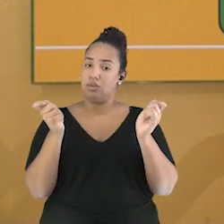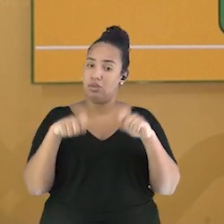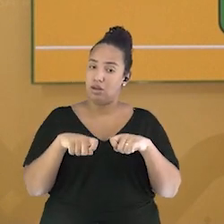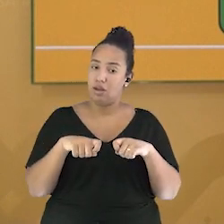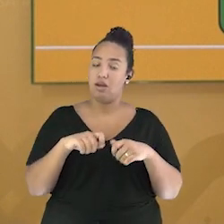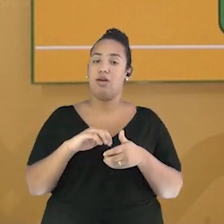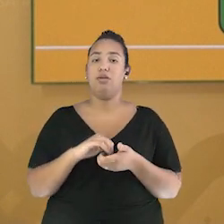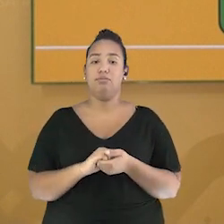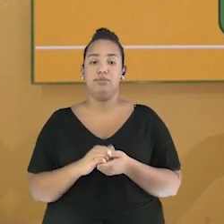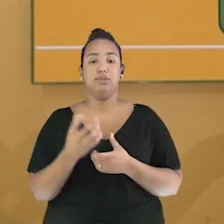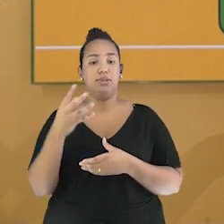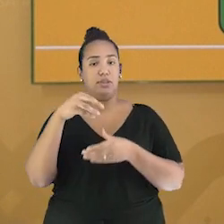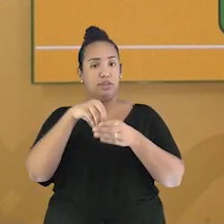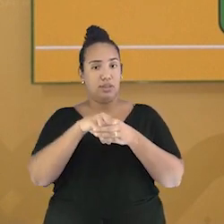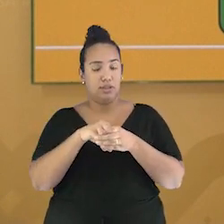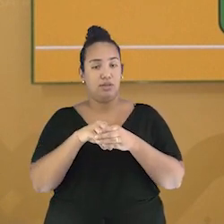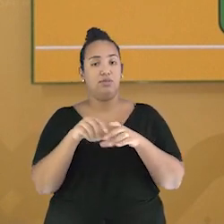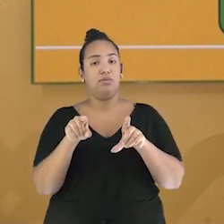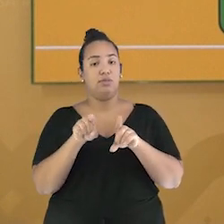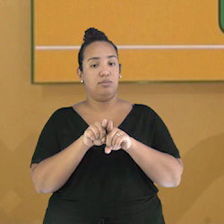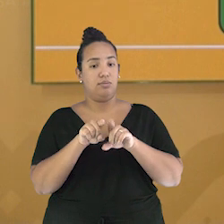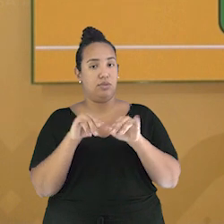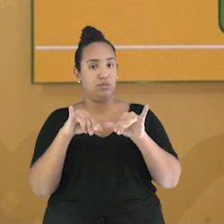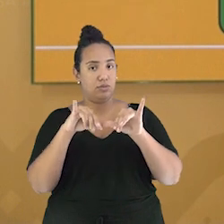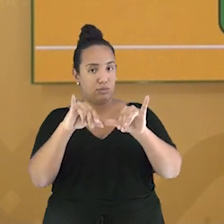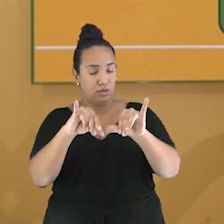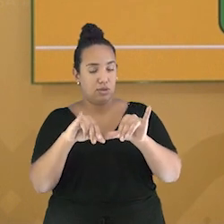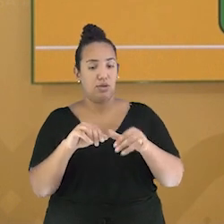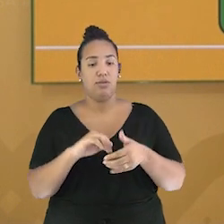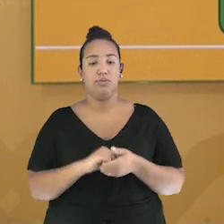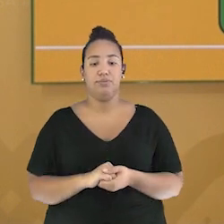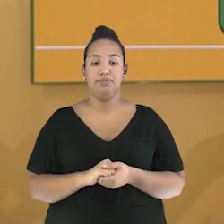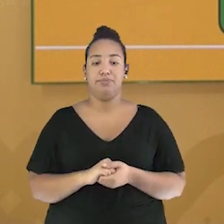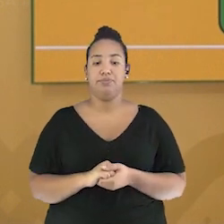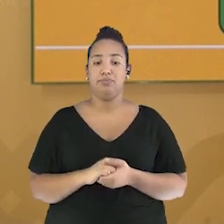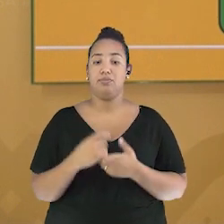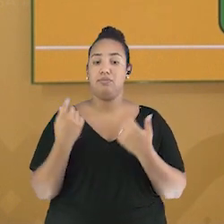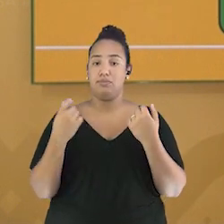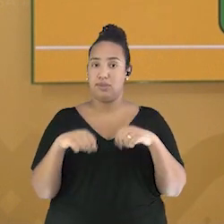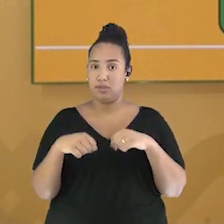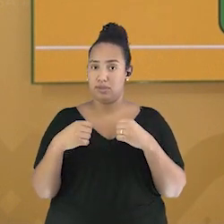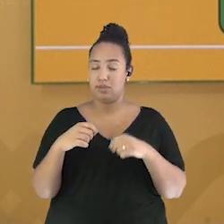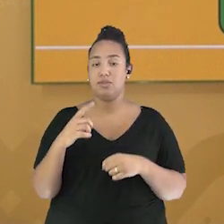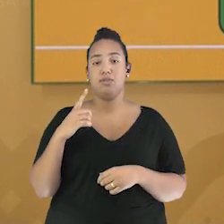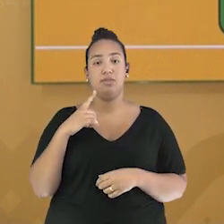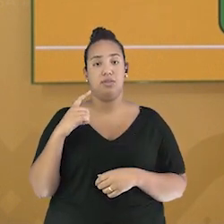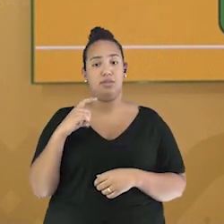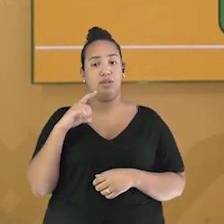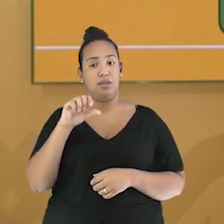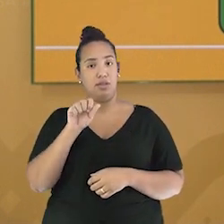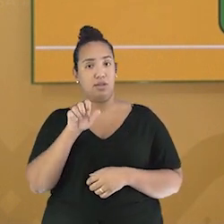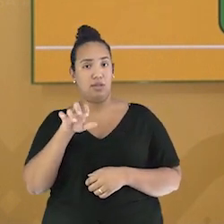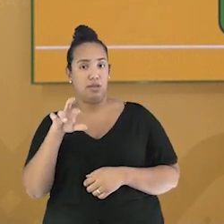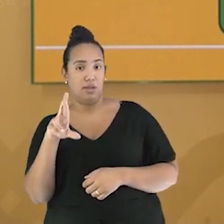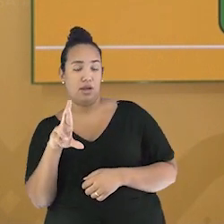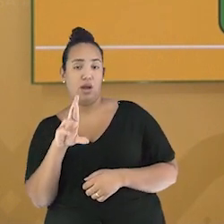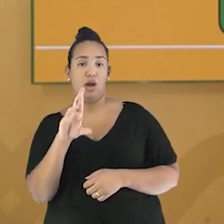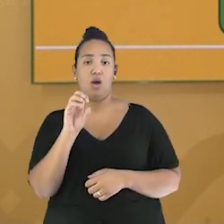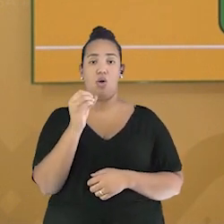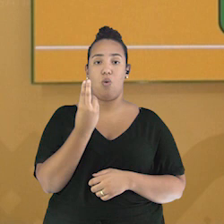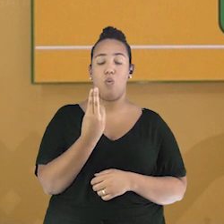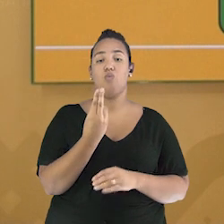na embalagem e também no mercado. Alguns precisam estar refrigerados, outros longe